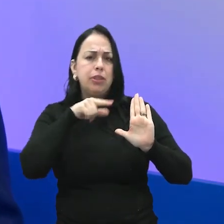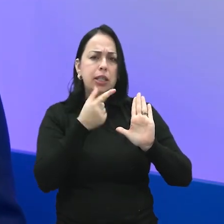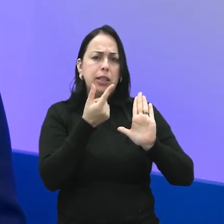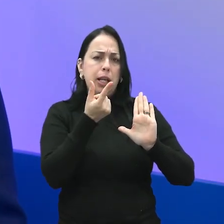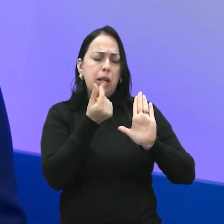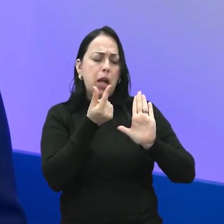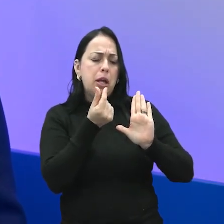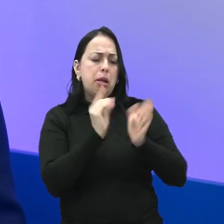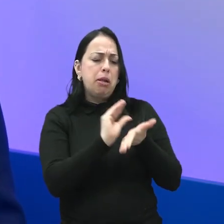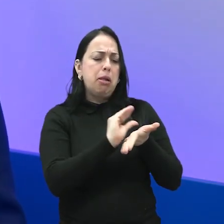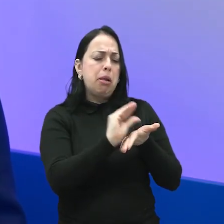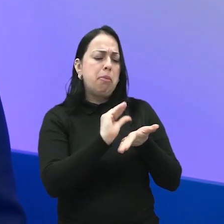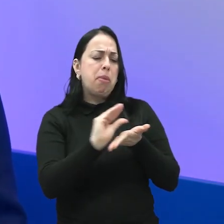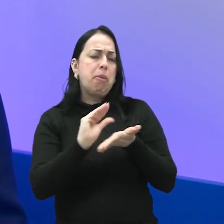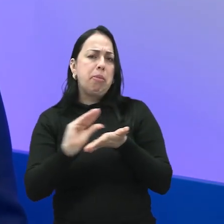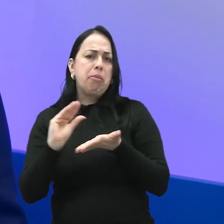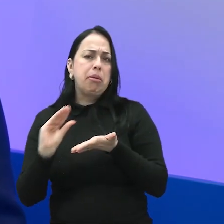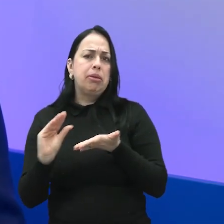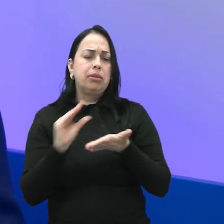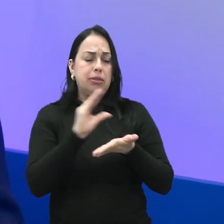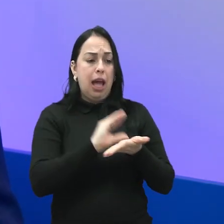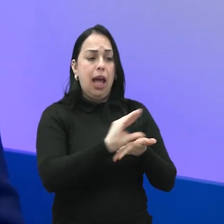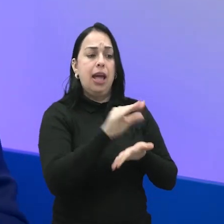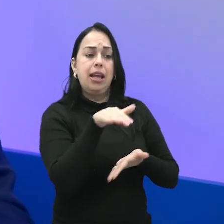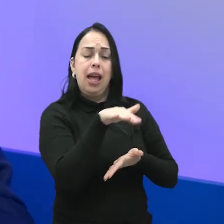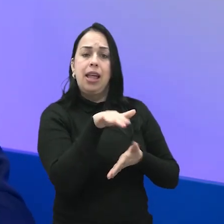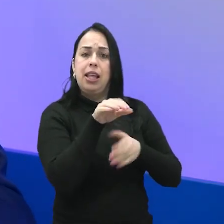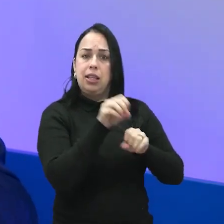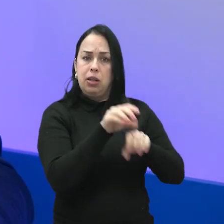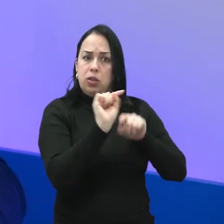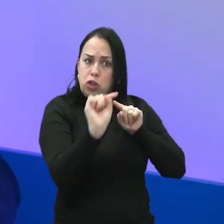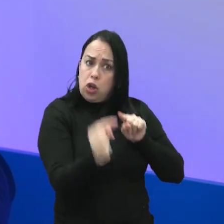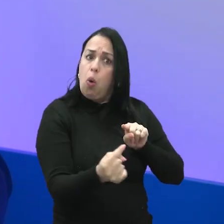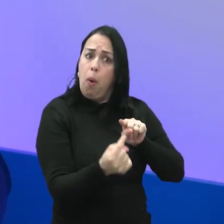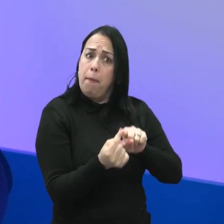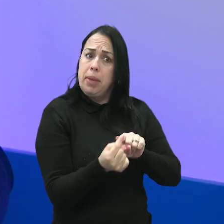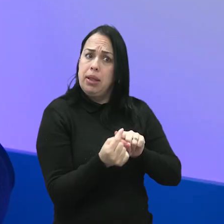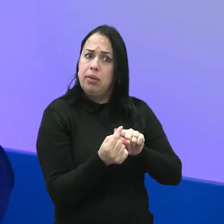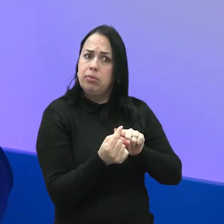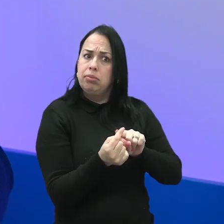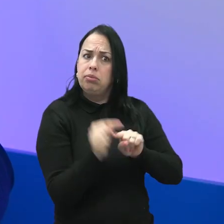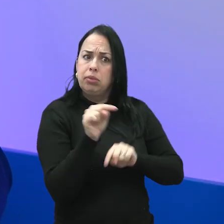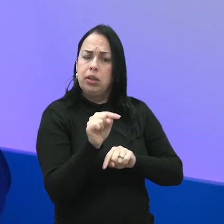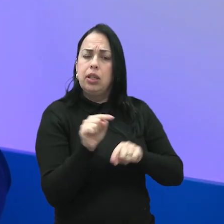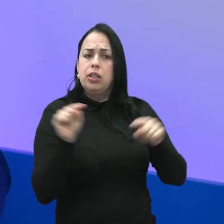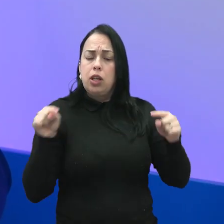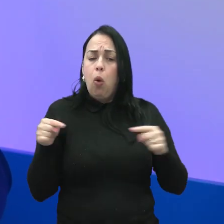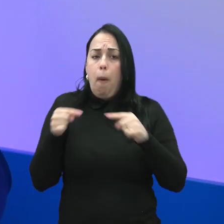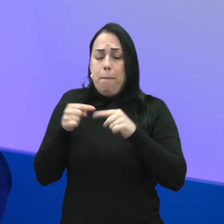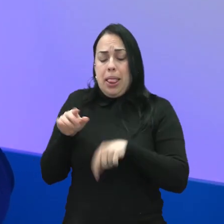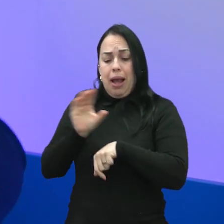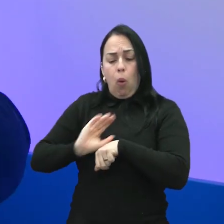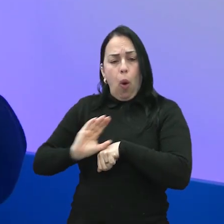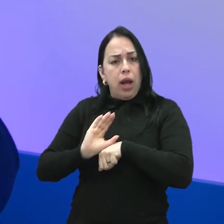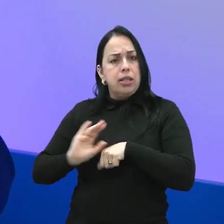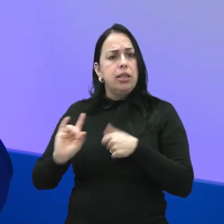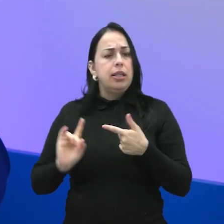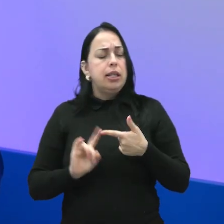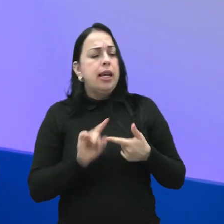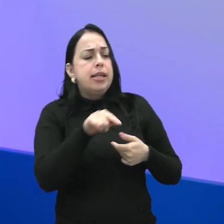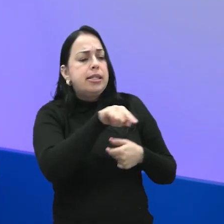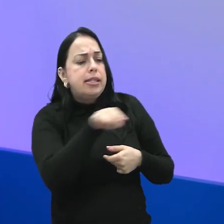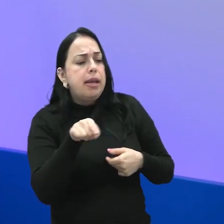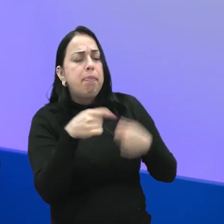se o que está sendo a dotação orçamentária da educação, ela atende os requisitos constitucionais, se ela